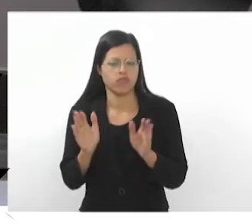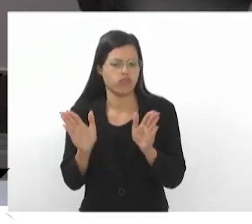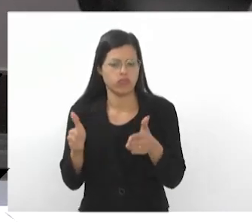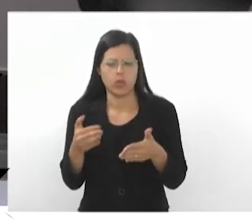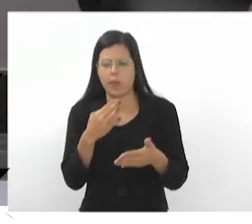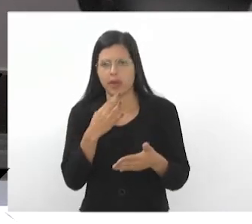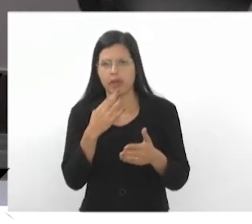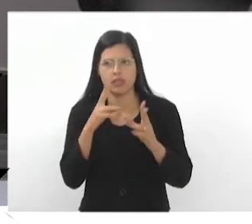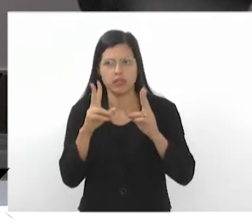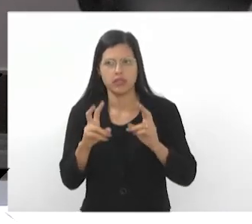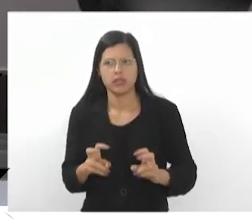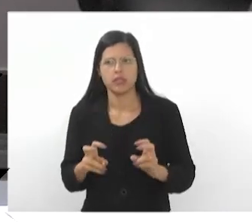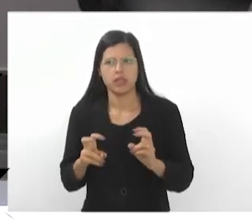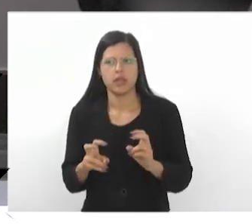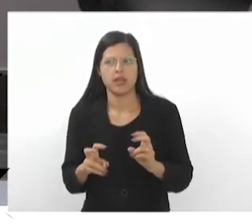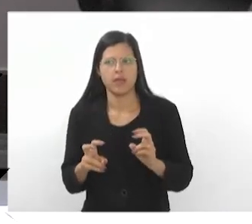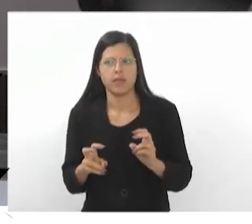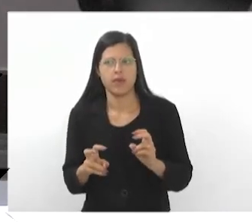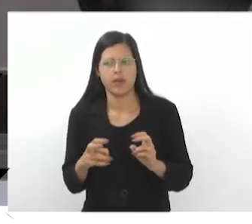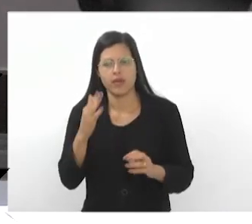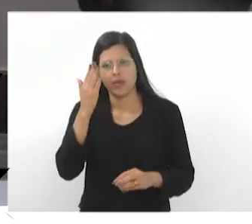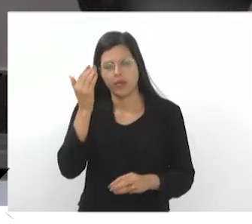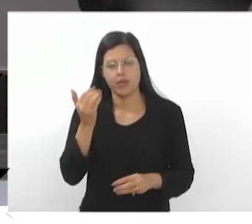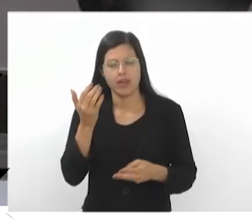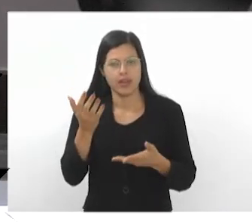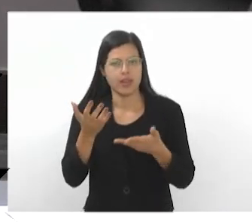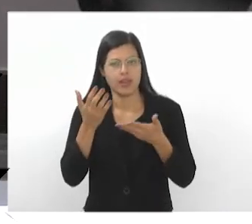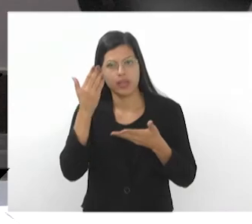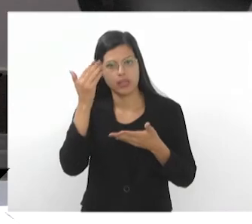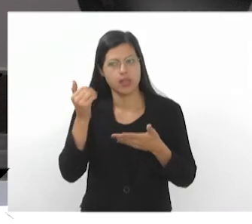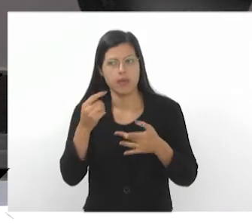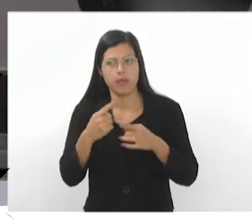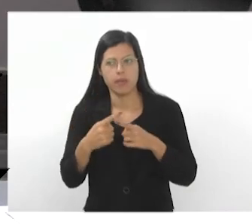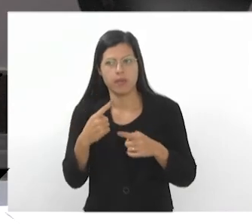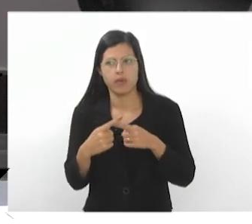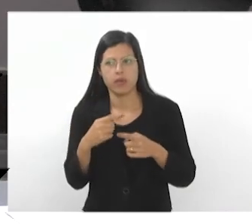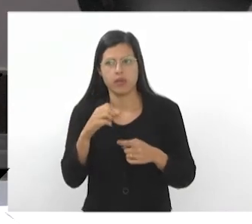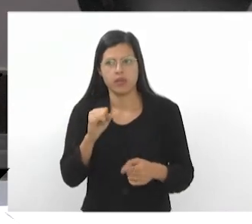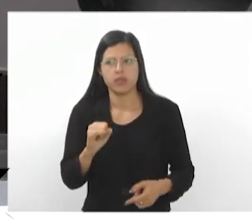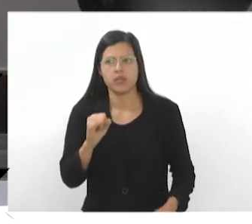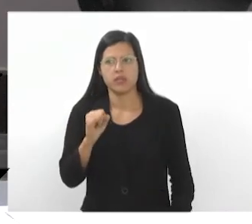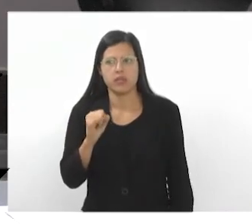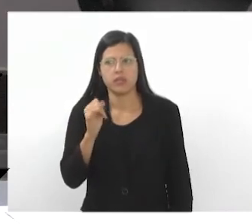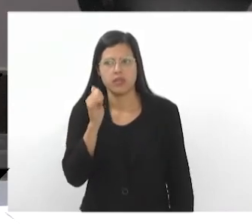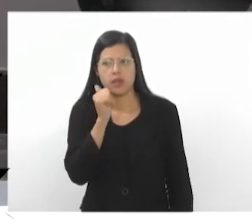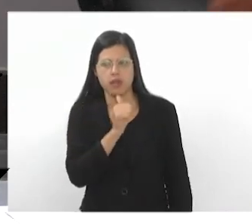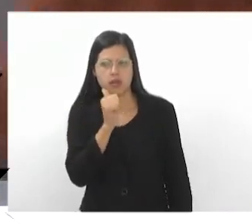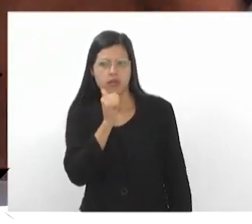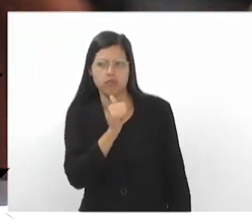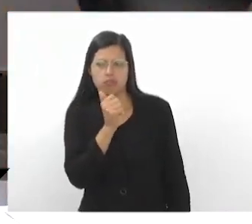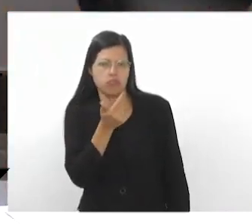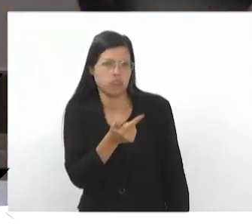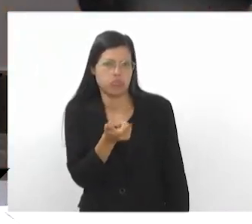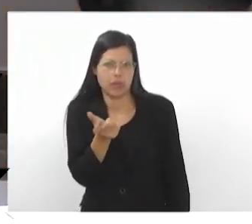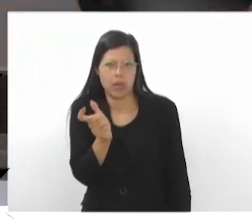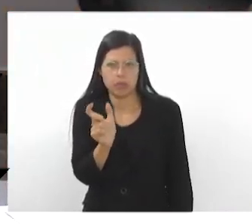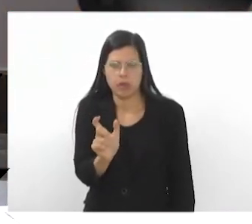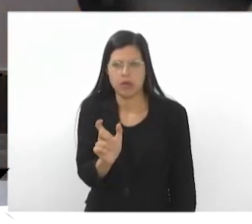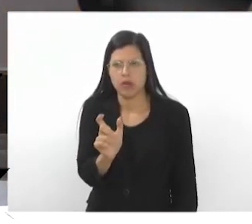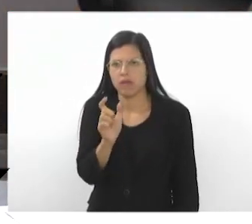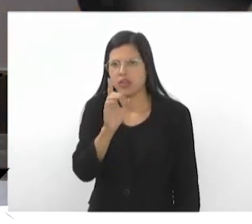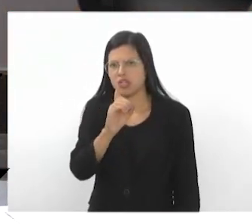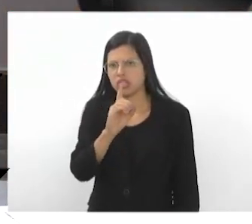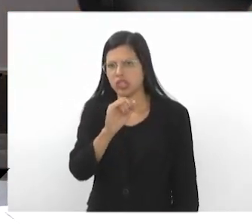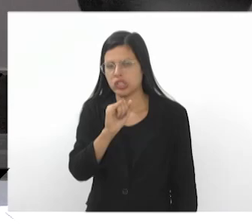causa própria, eu queria só saber por que, se o feminino de diácono não existe, se a mulher não